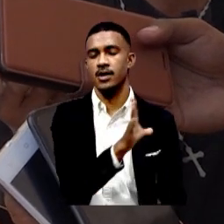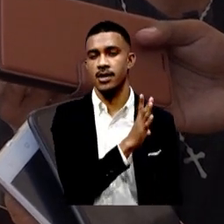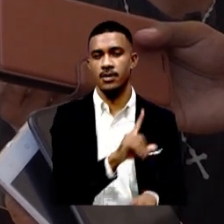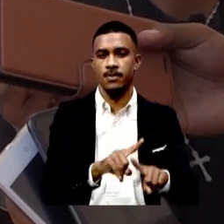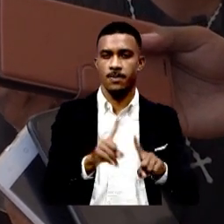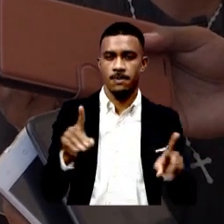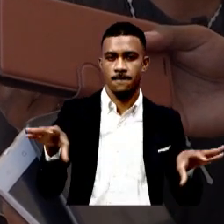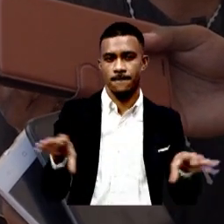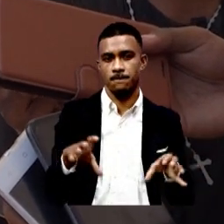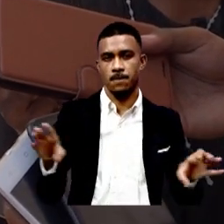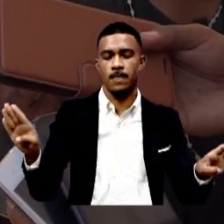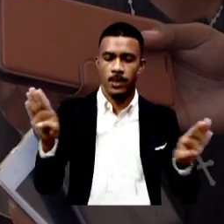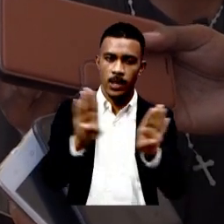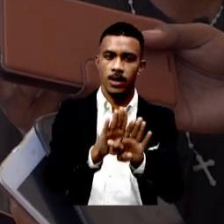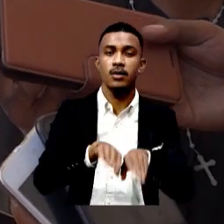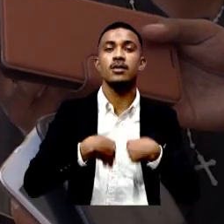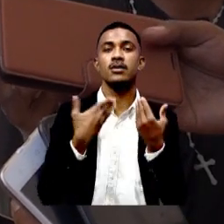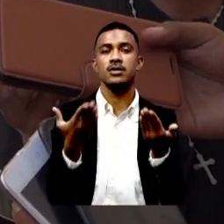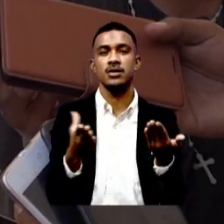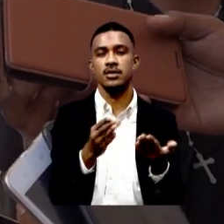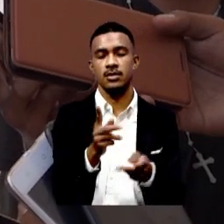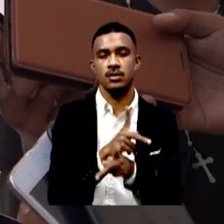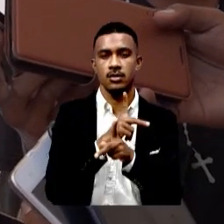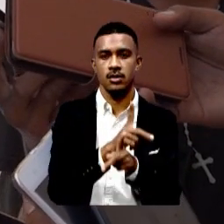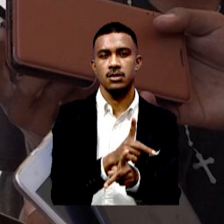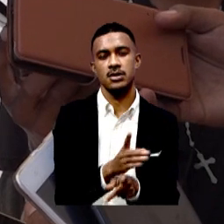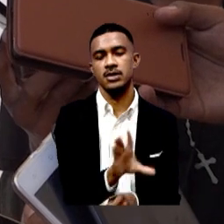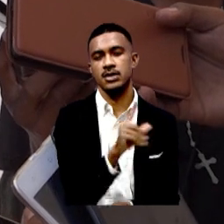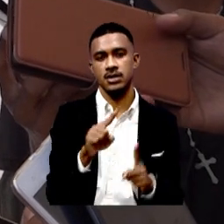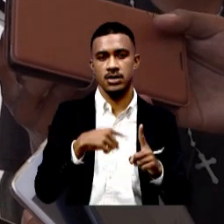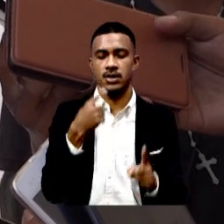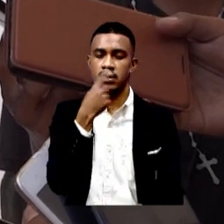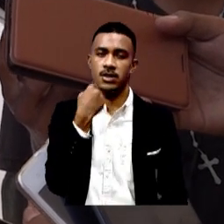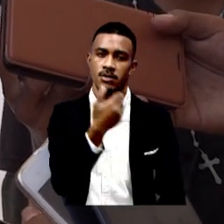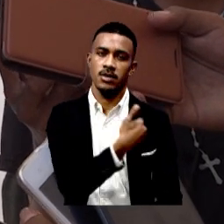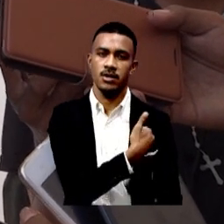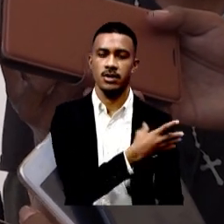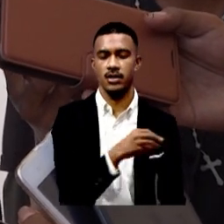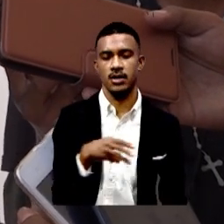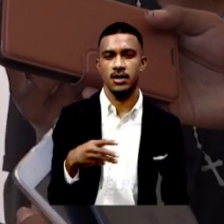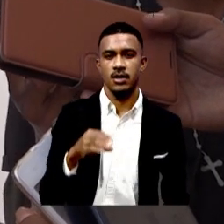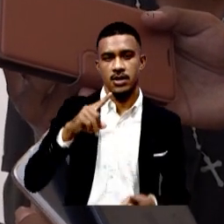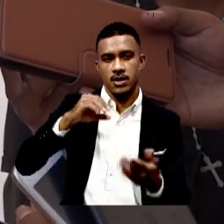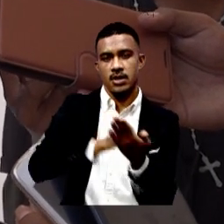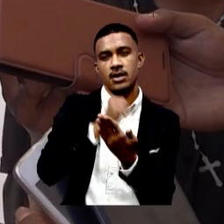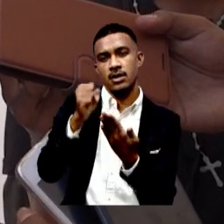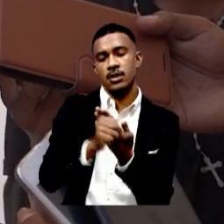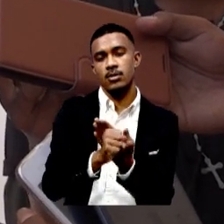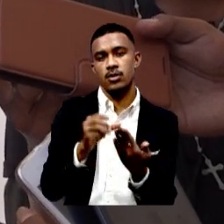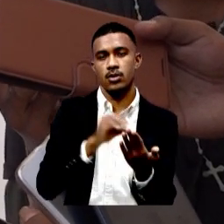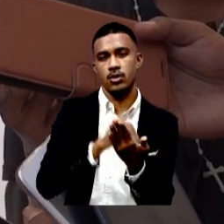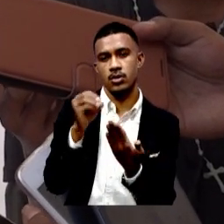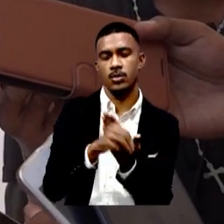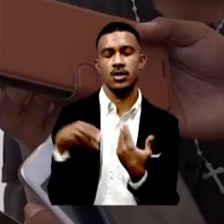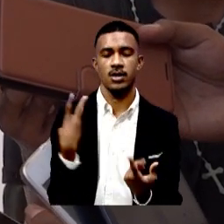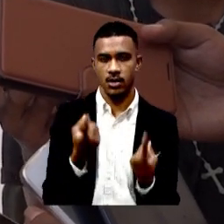la takatano na ado ore na vela sauna ne se be garante agora se agosto oscale se te outubro ne ne ne ita ba na